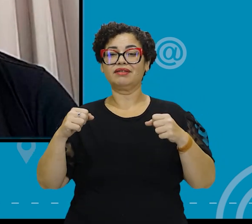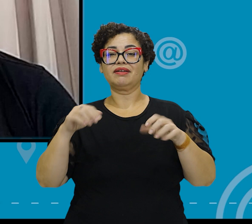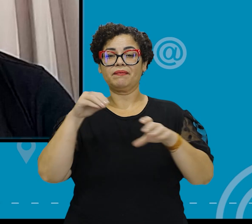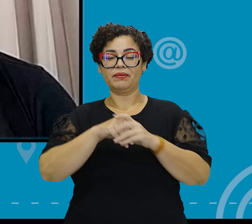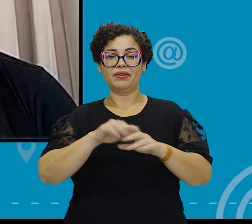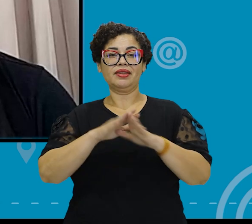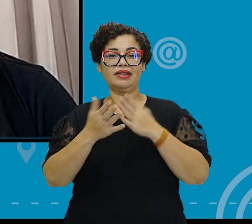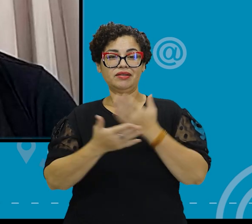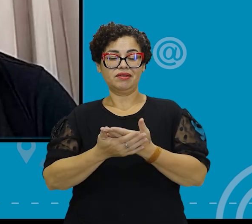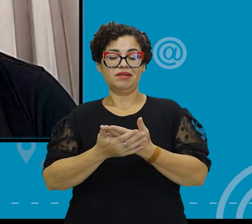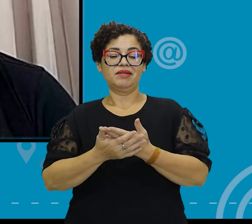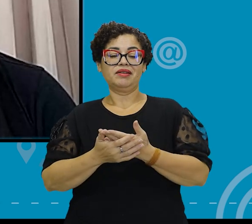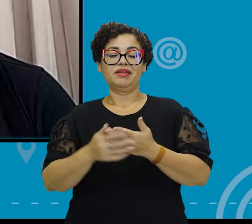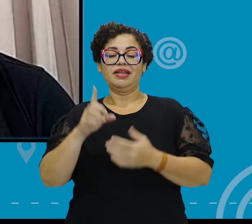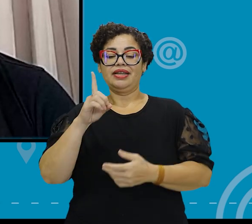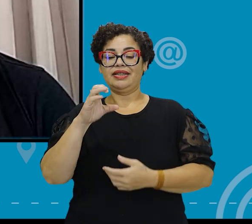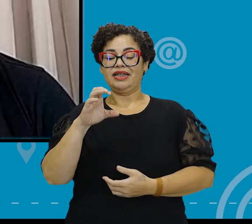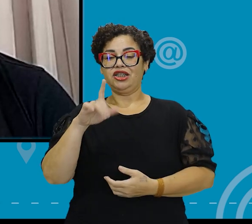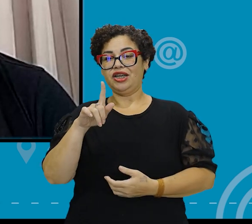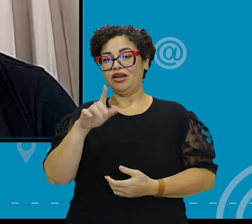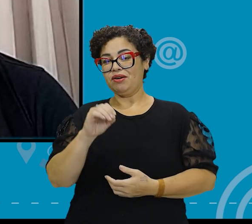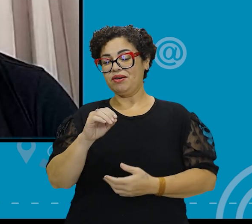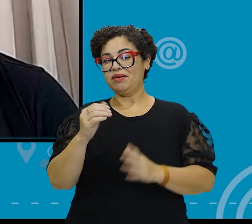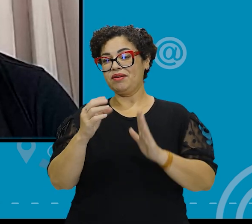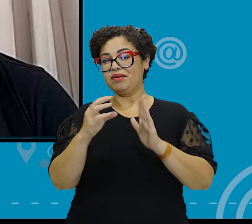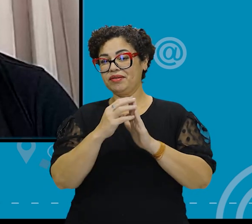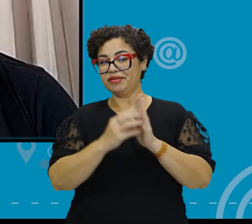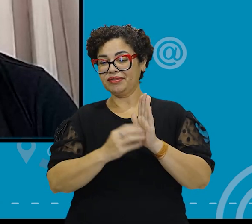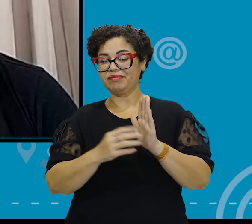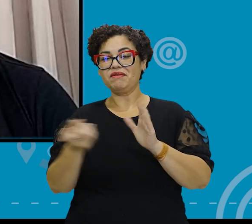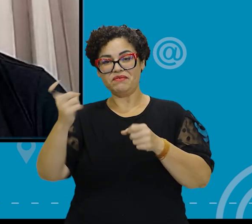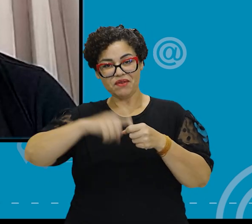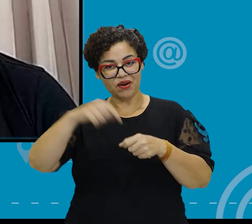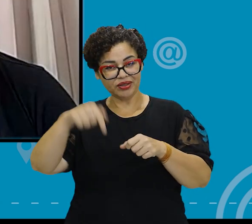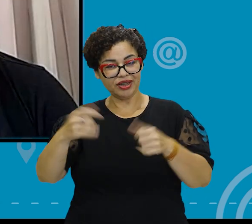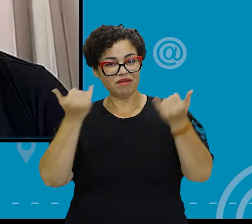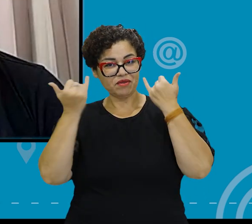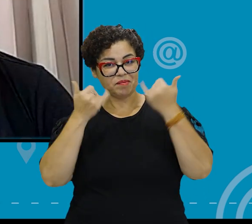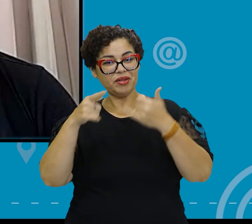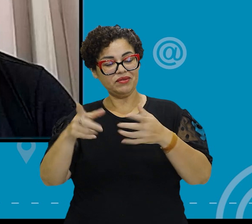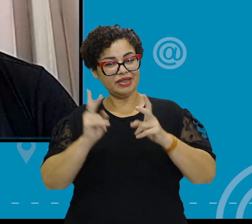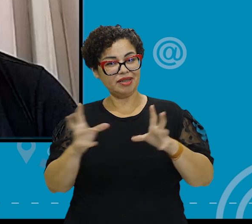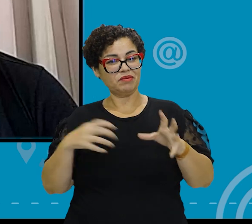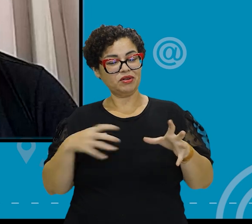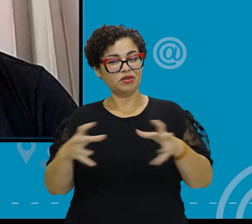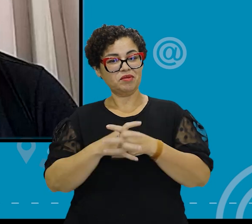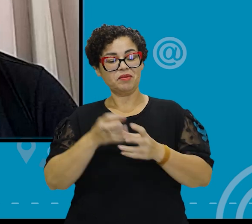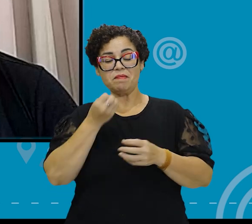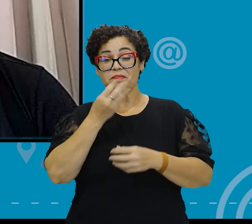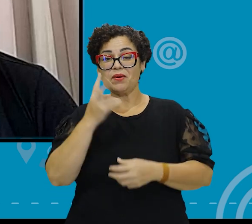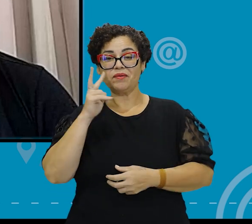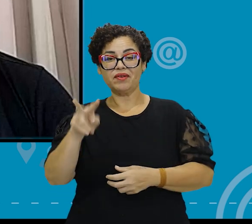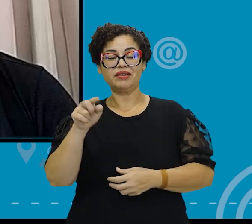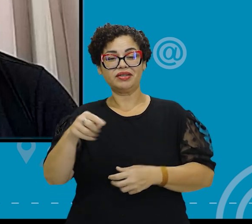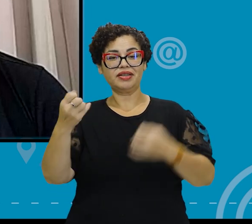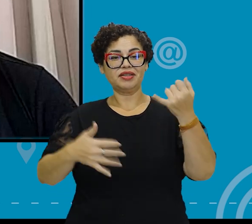nas escolas, balizado pelo DCGO ampliado. E volte mais um informando. Você é da nossa equipe e é muito bom te